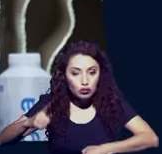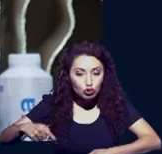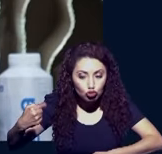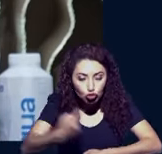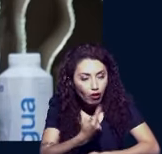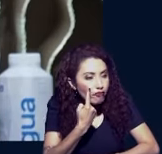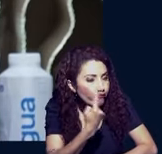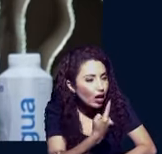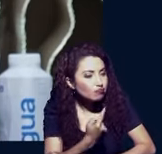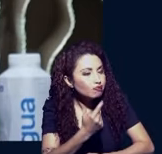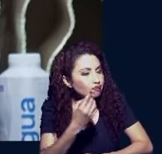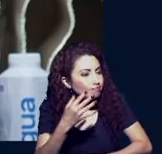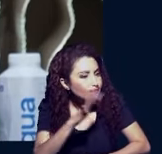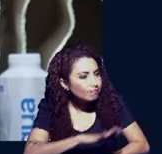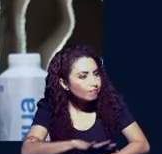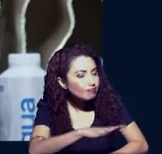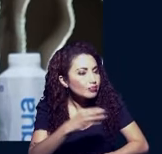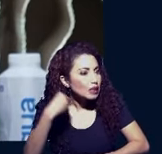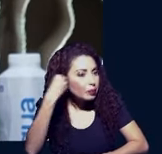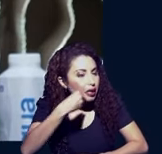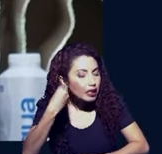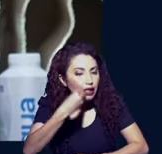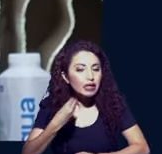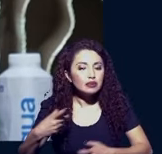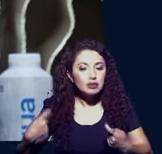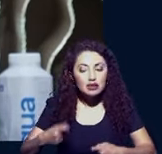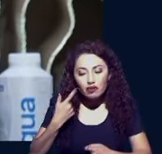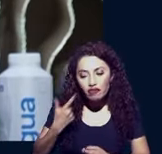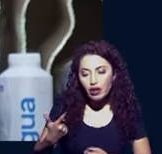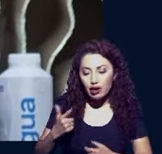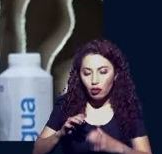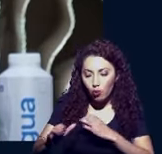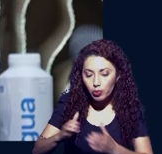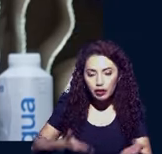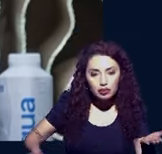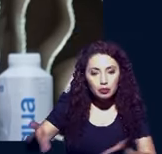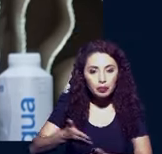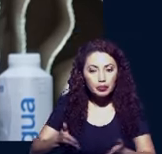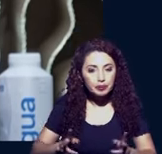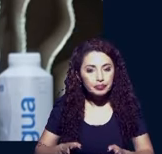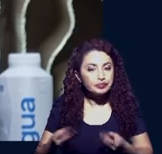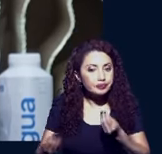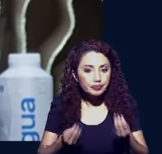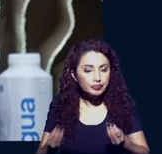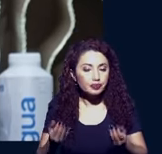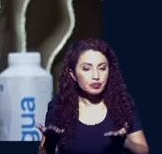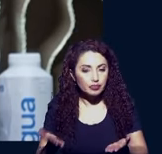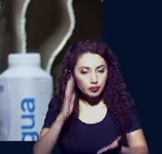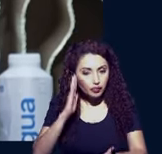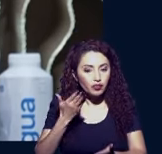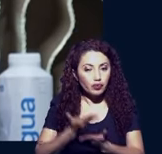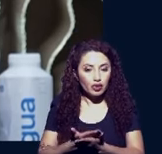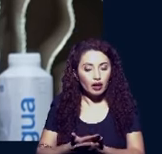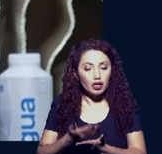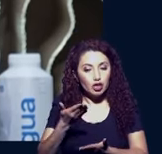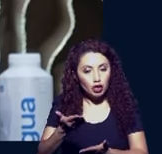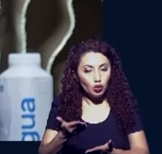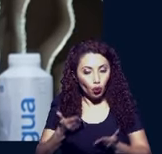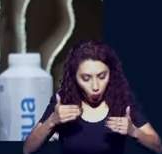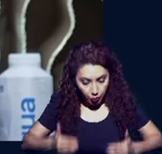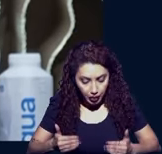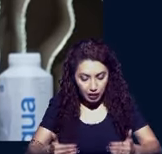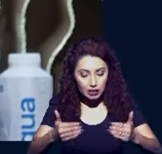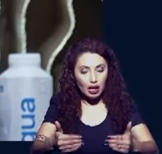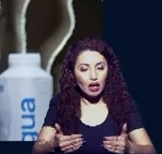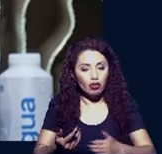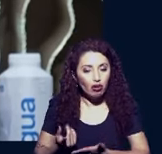experiência uma revisão da comunicação da mesma e confiar de que a o ministério da fazenda está no